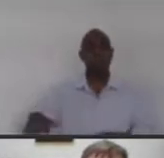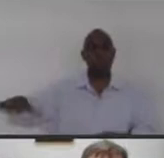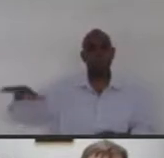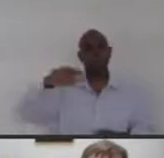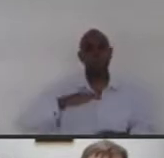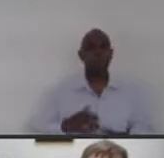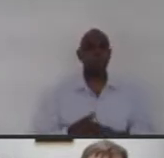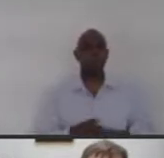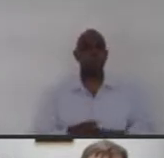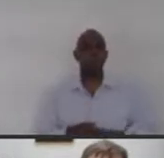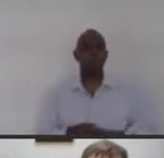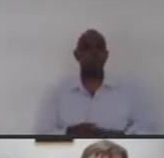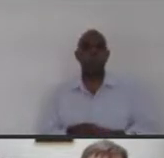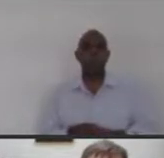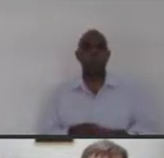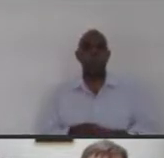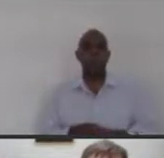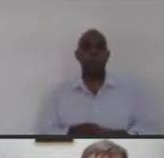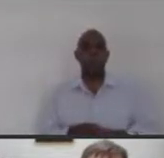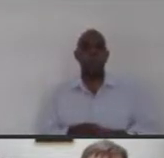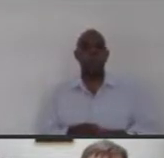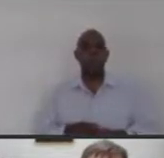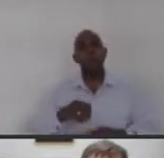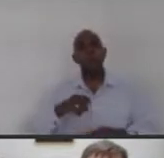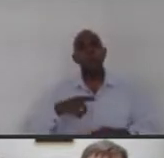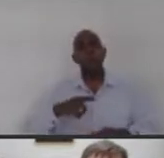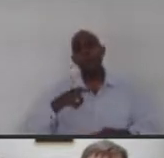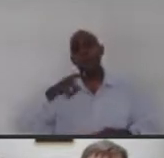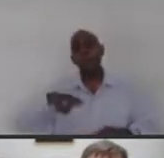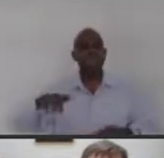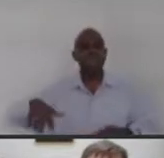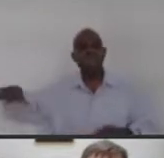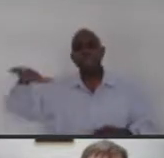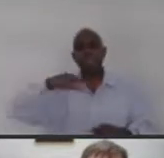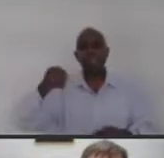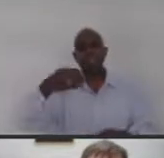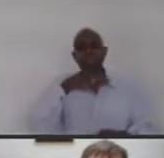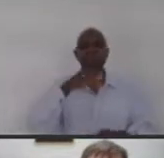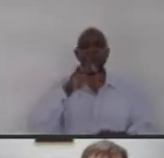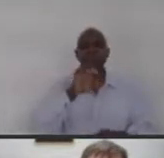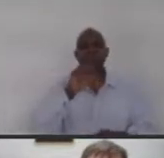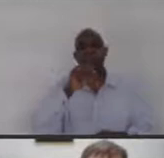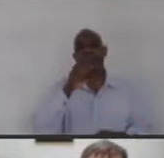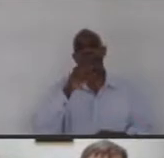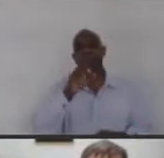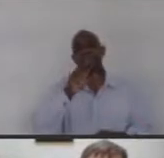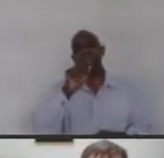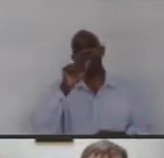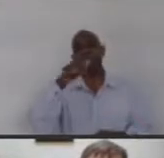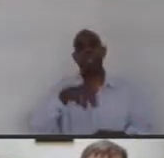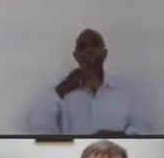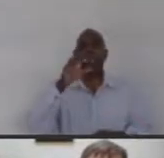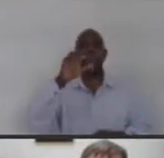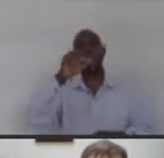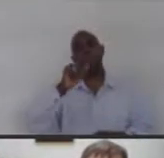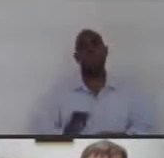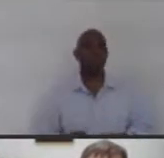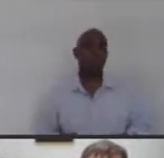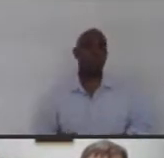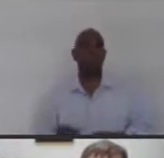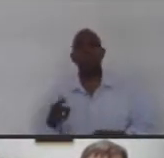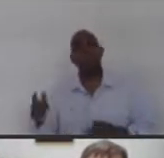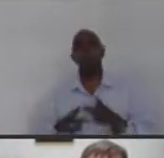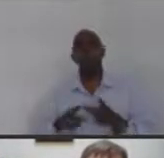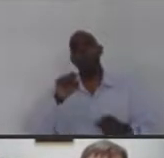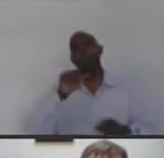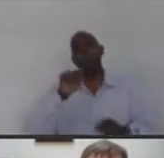como, por exemplo, a Vila Operária, ou como Nova Esperança, aí perto, vereador Fabinho, ou como bairros perto, como Salerno